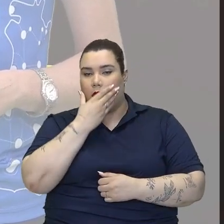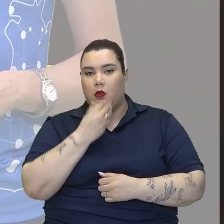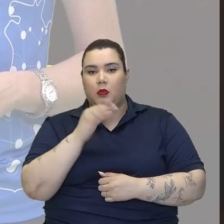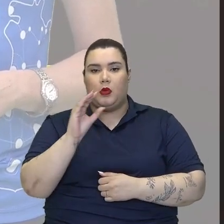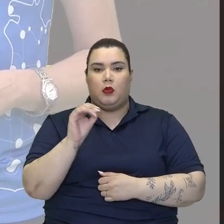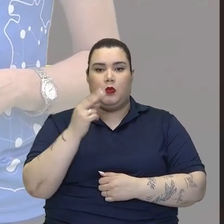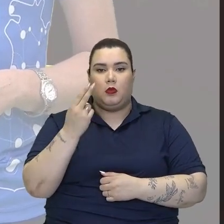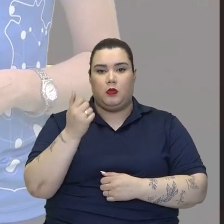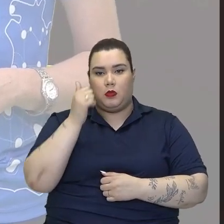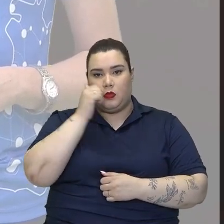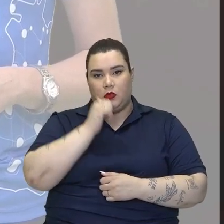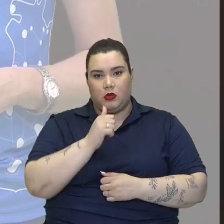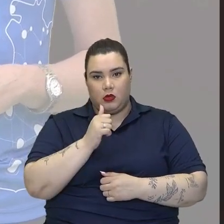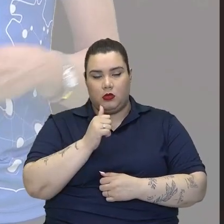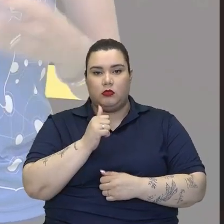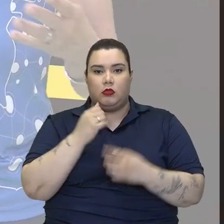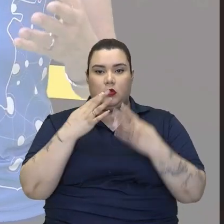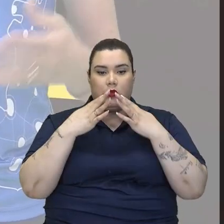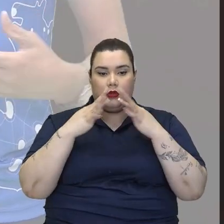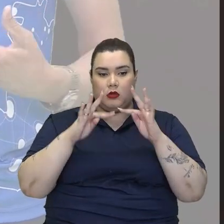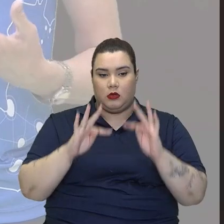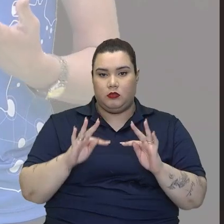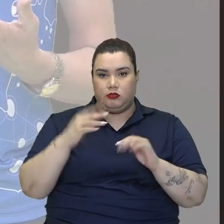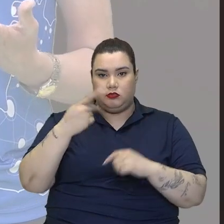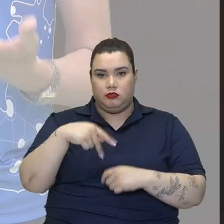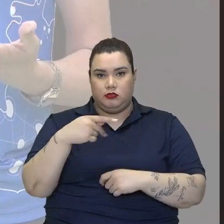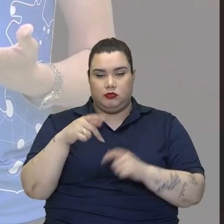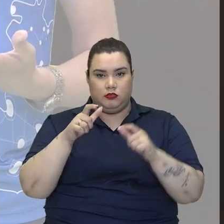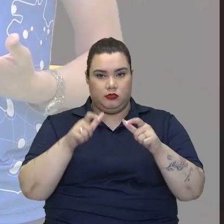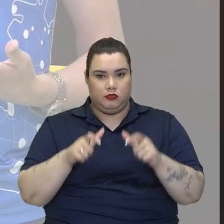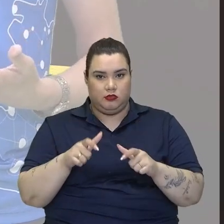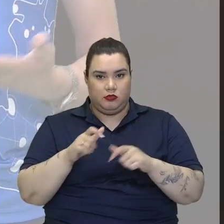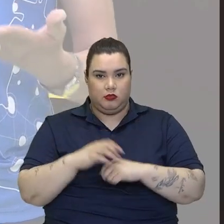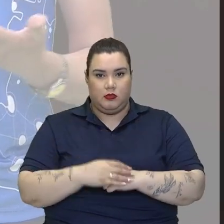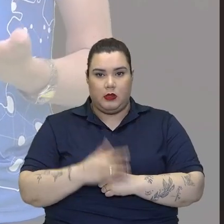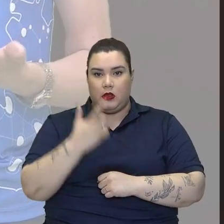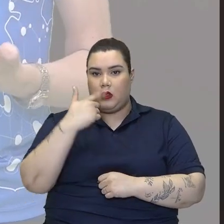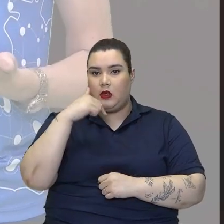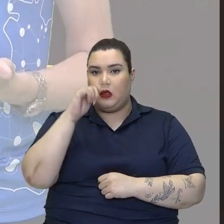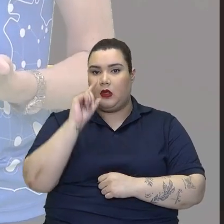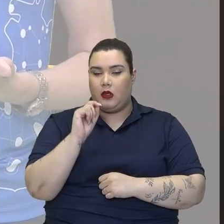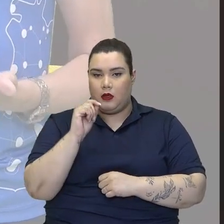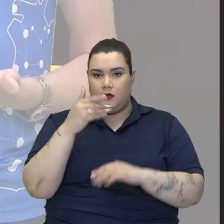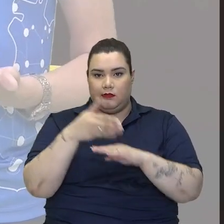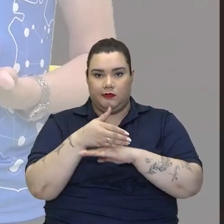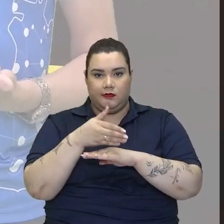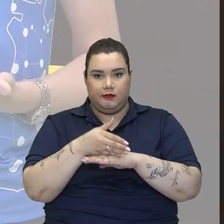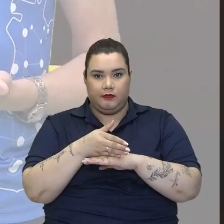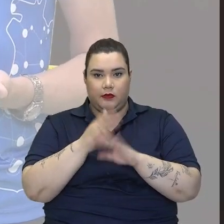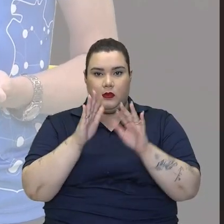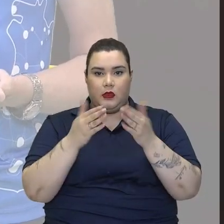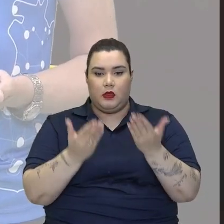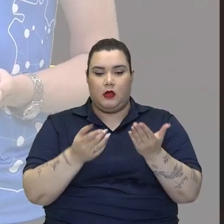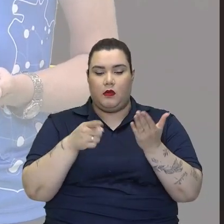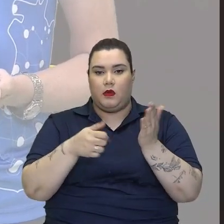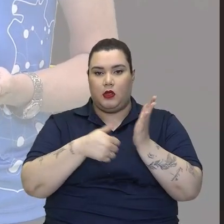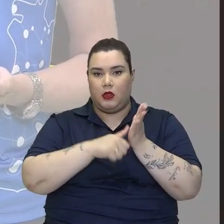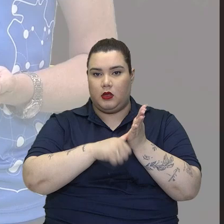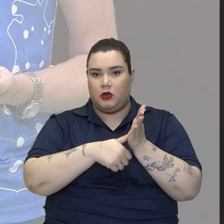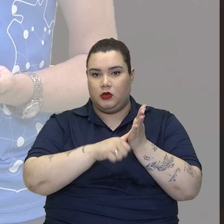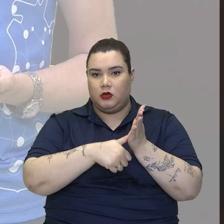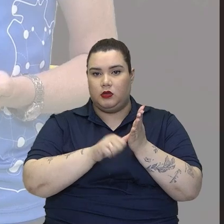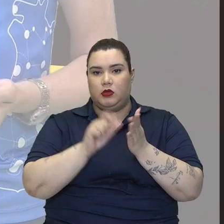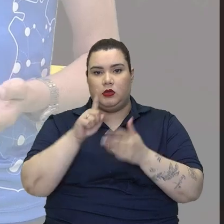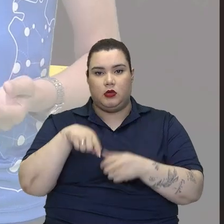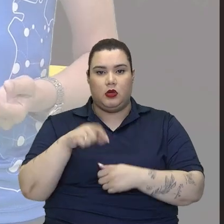cidadãs, natos ou natas. Ou seja, quem são esses que estão lá? Por isso que o RG aqui no Brasil é